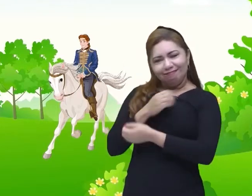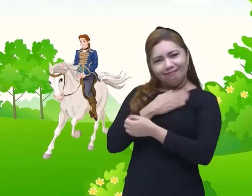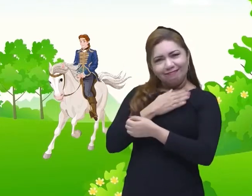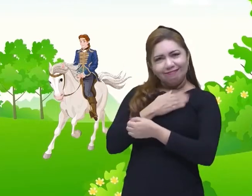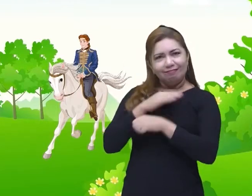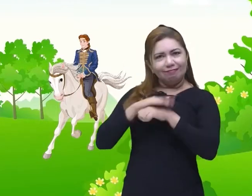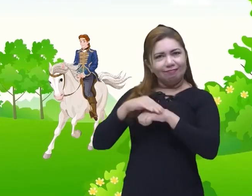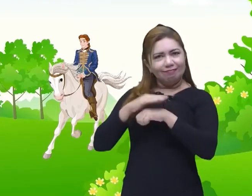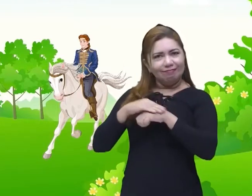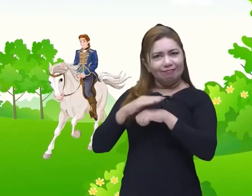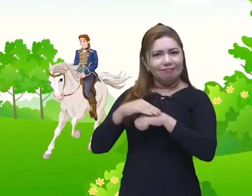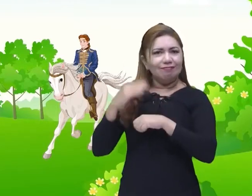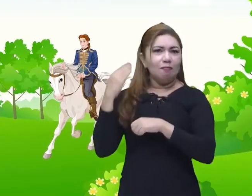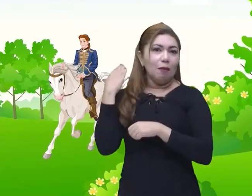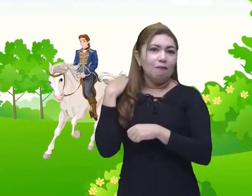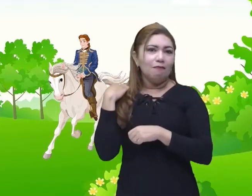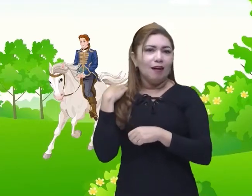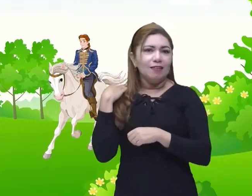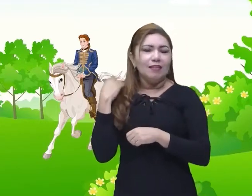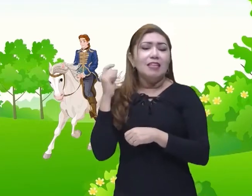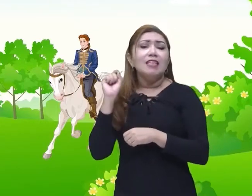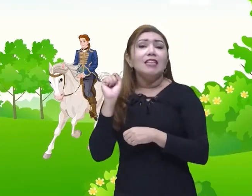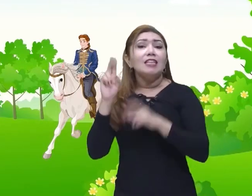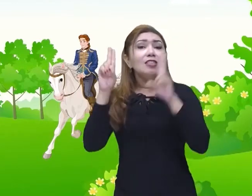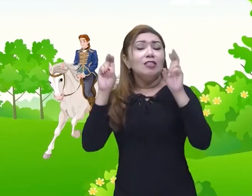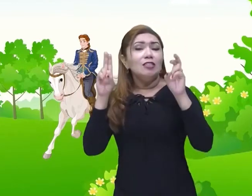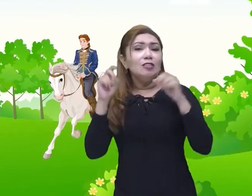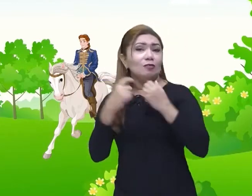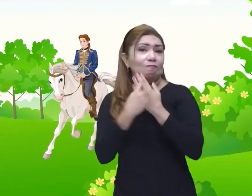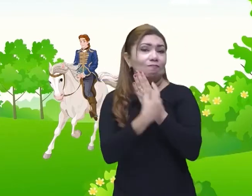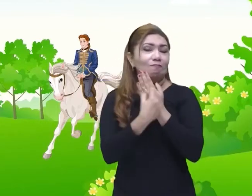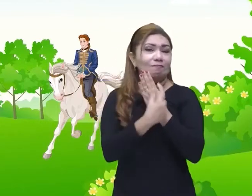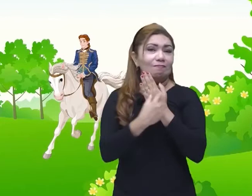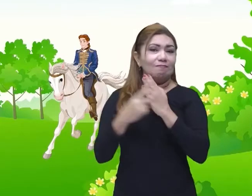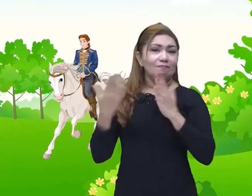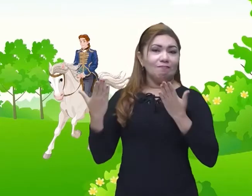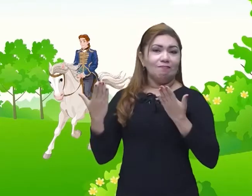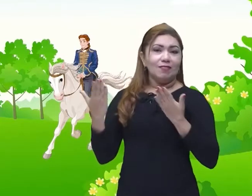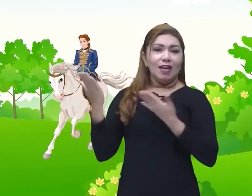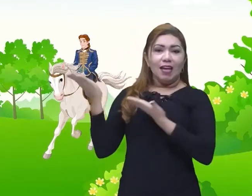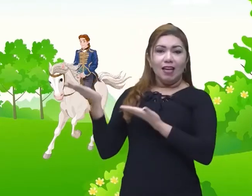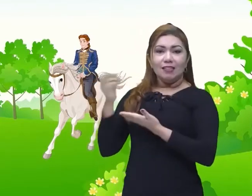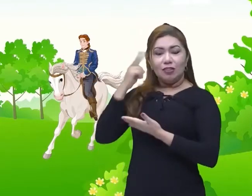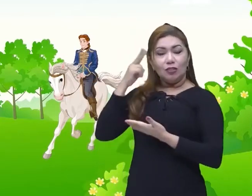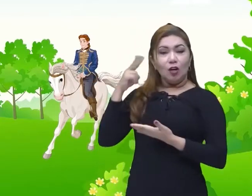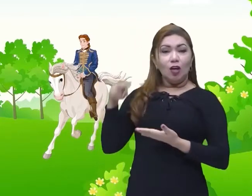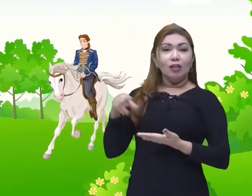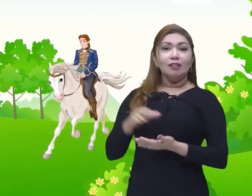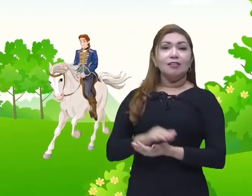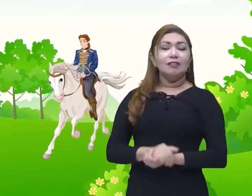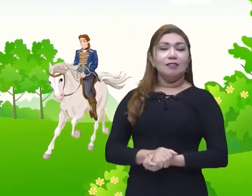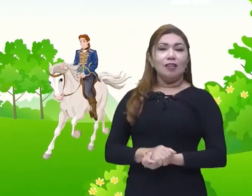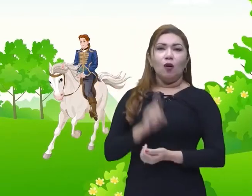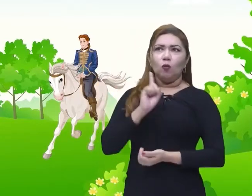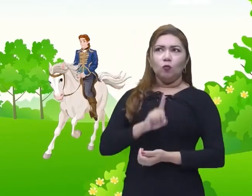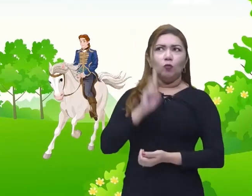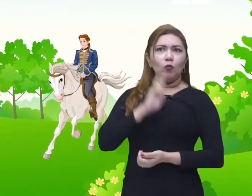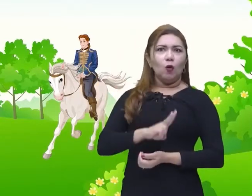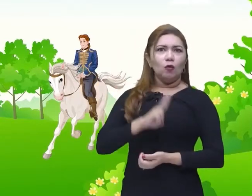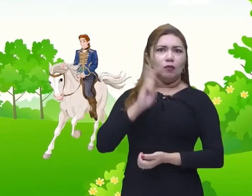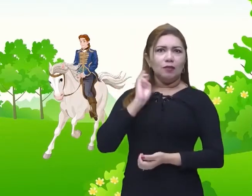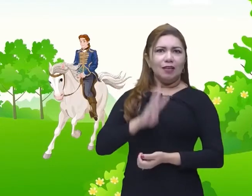Que livro, que texto é esse? Que título você daria a essa história? 1,